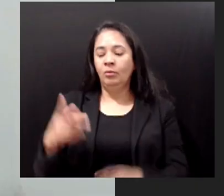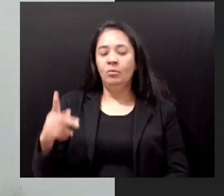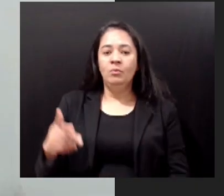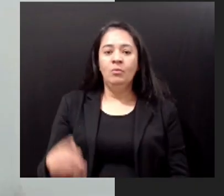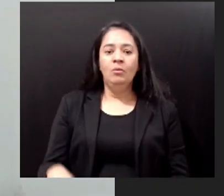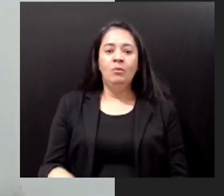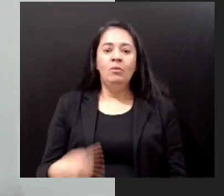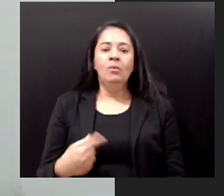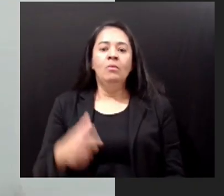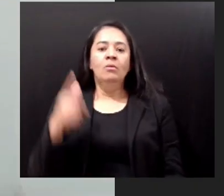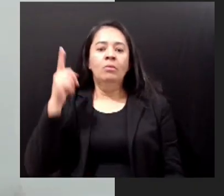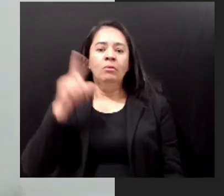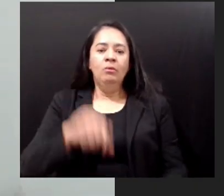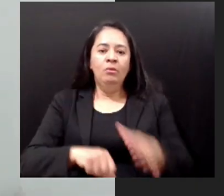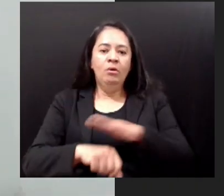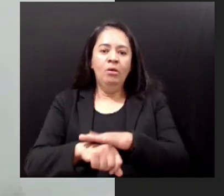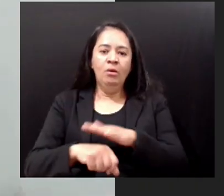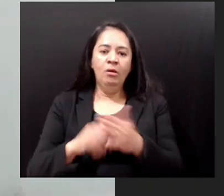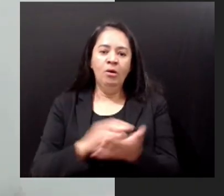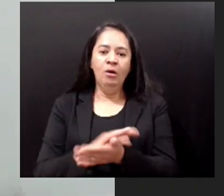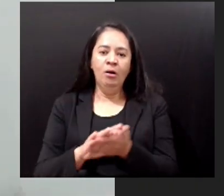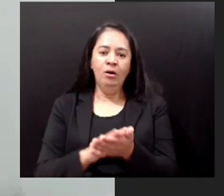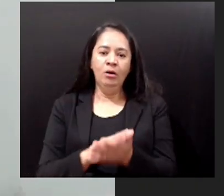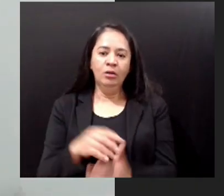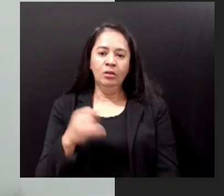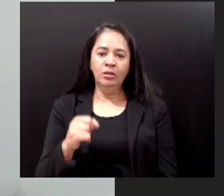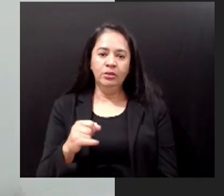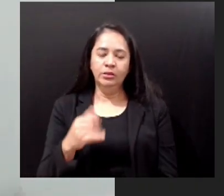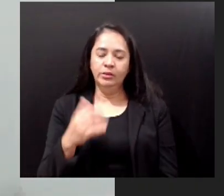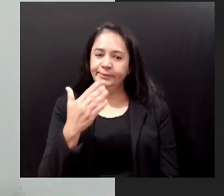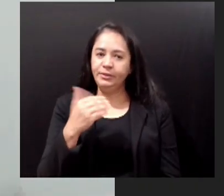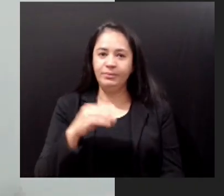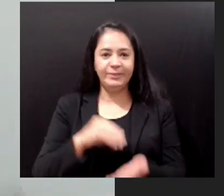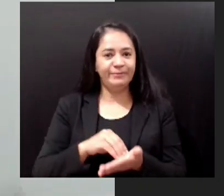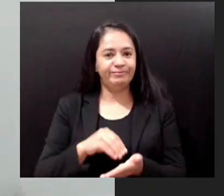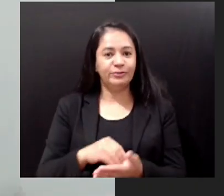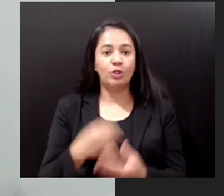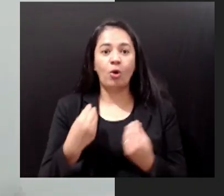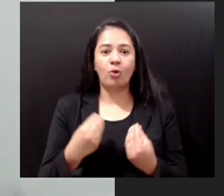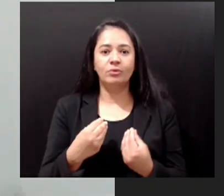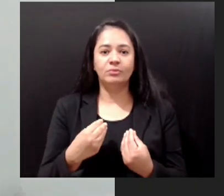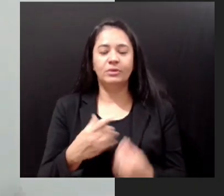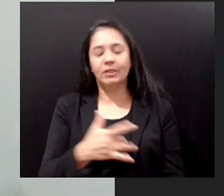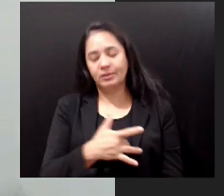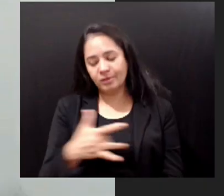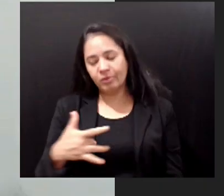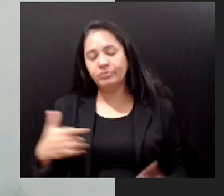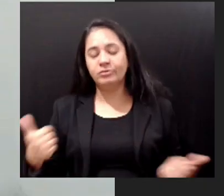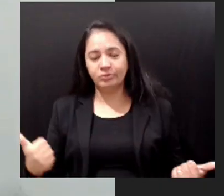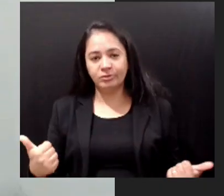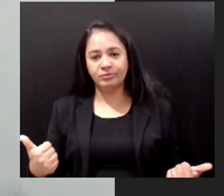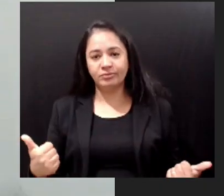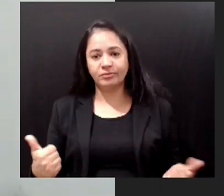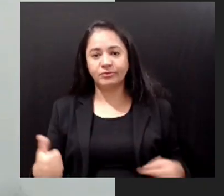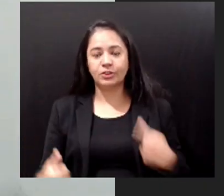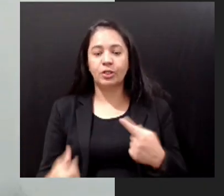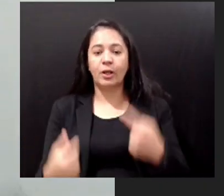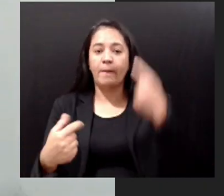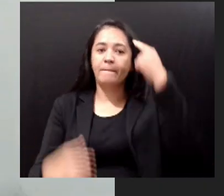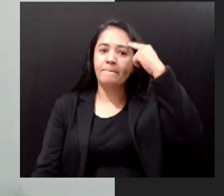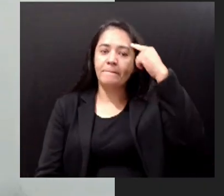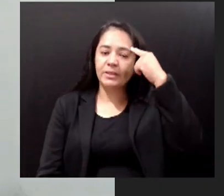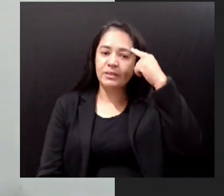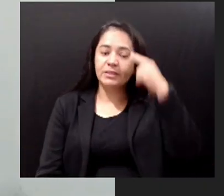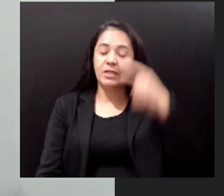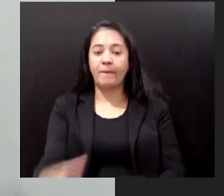realizar nada se nós não tivermos uma alimentação adequada e uma saúde. Mas quando nós pensamos na pensão